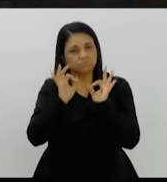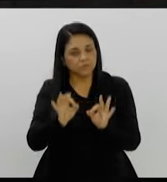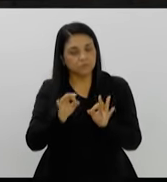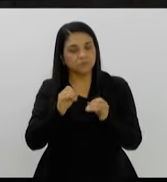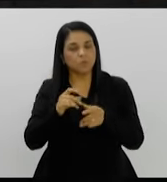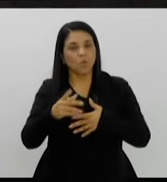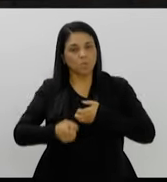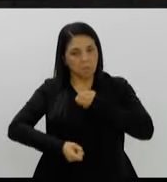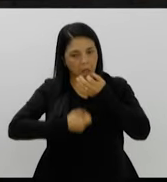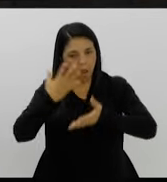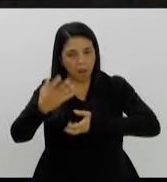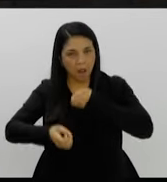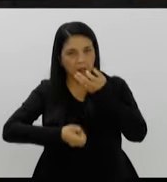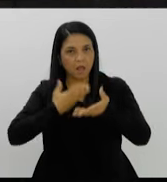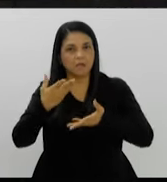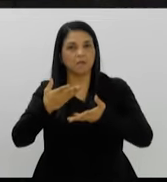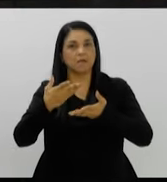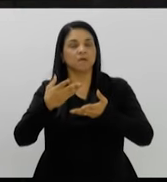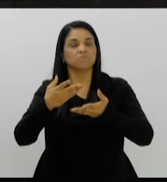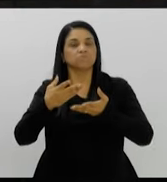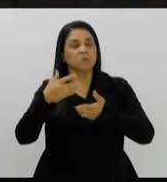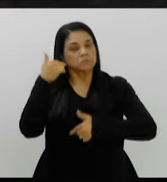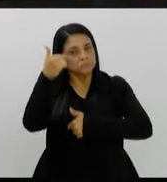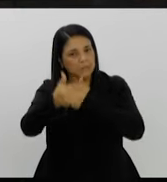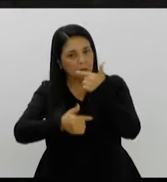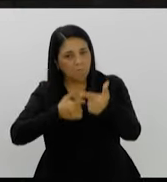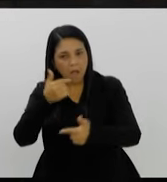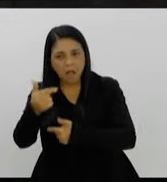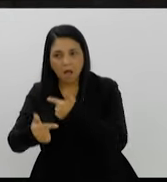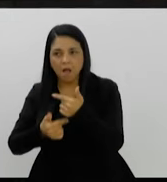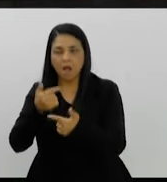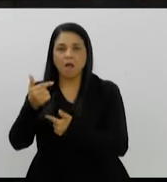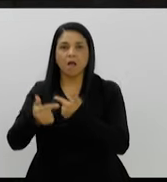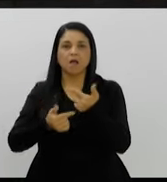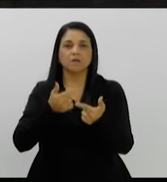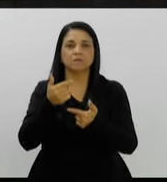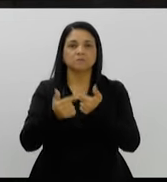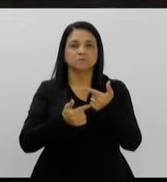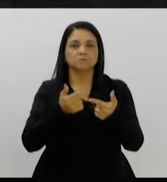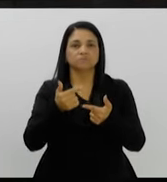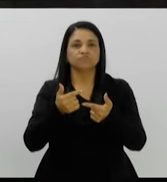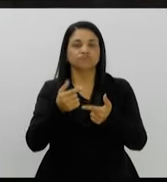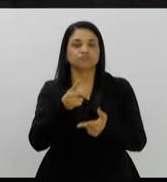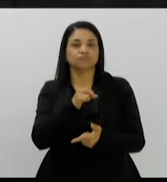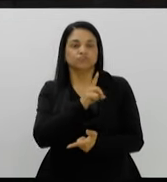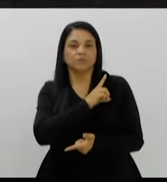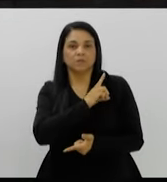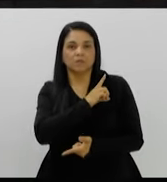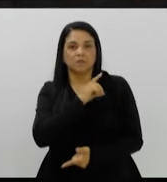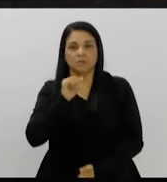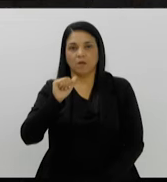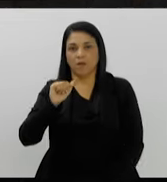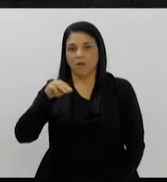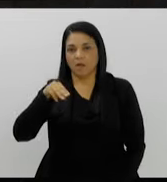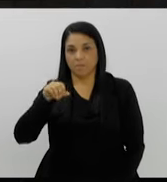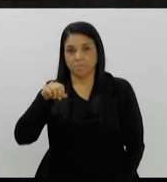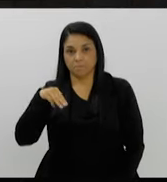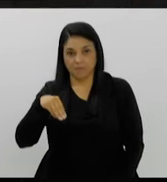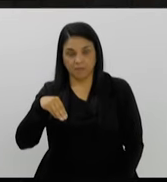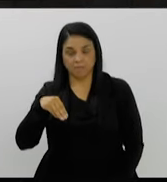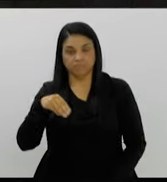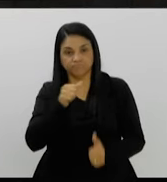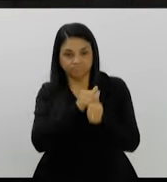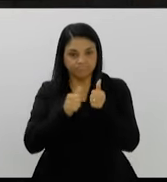manifestei aqui pelo pelo excelente trabalho do Delegado Aim à frente da Polícia Civil naquele